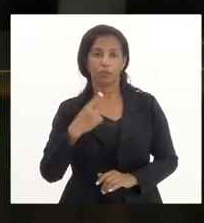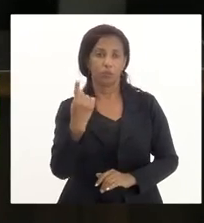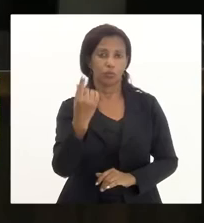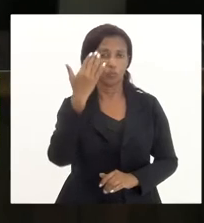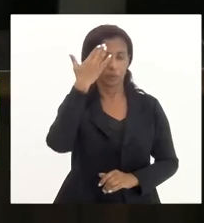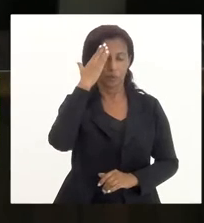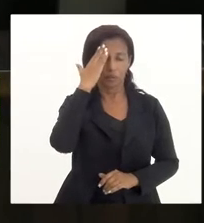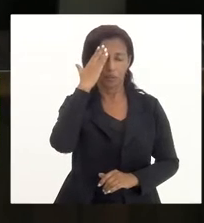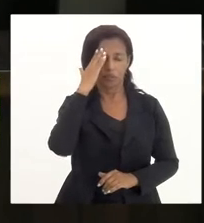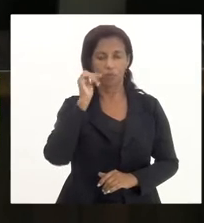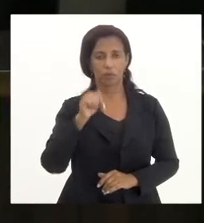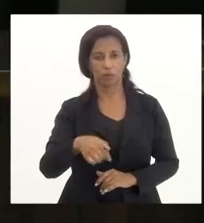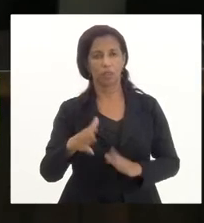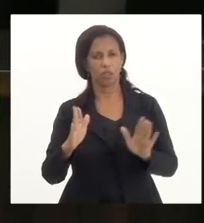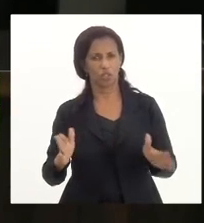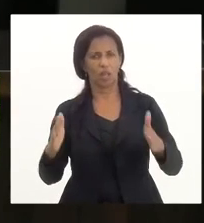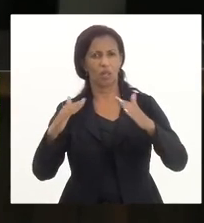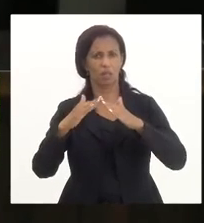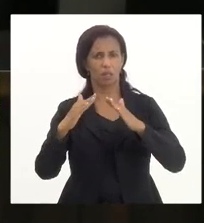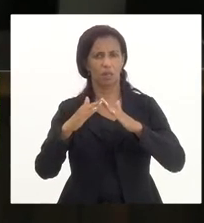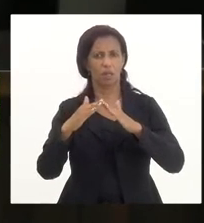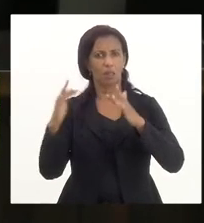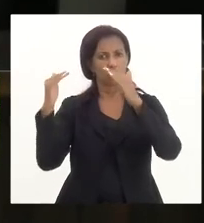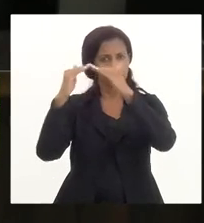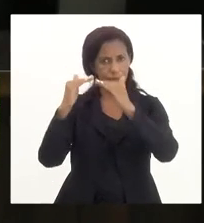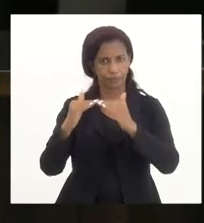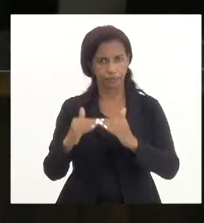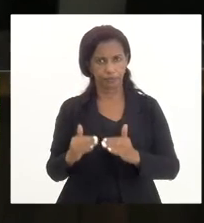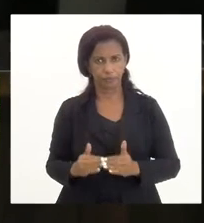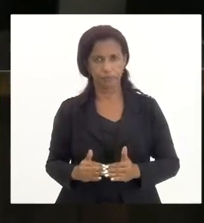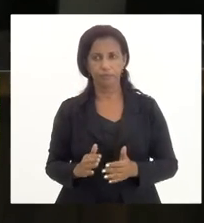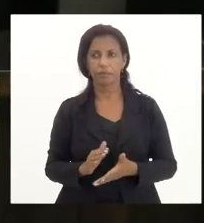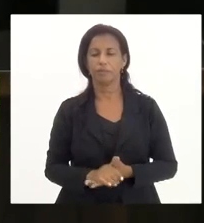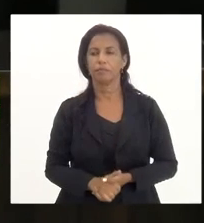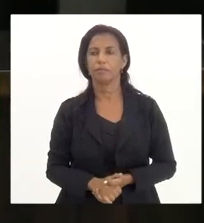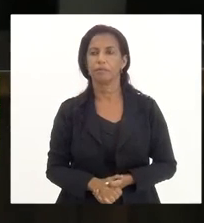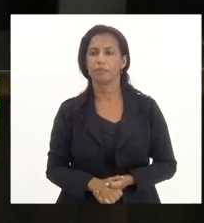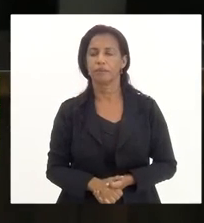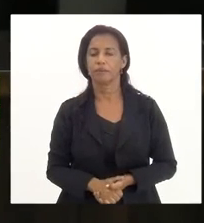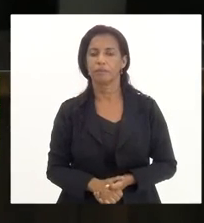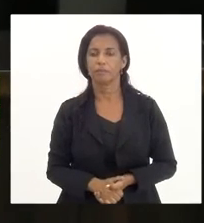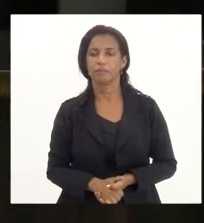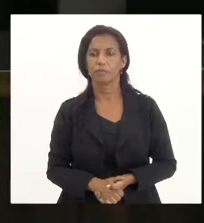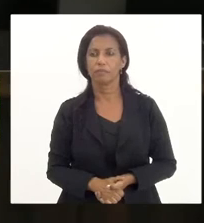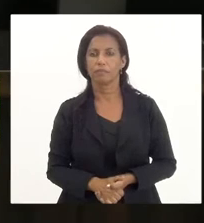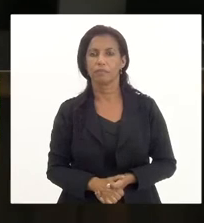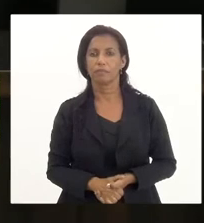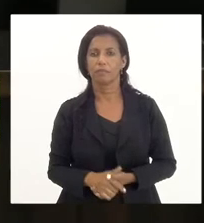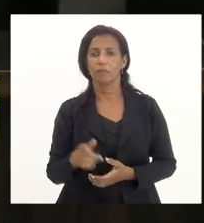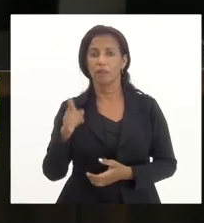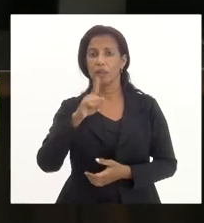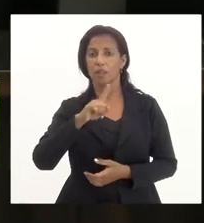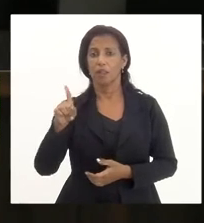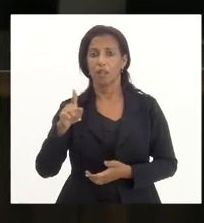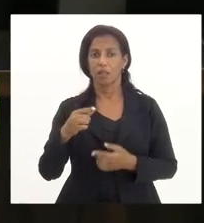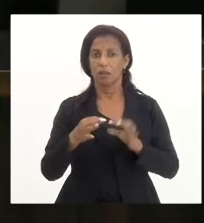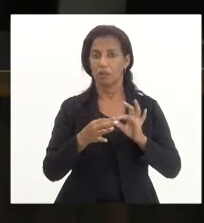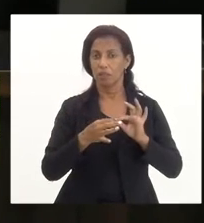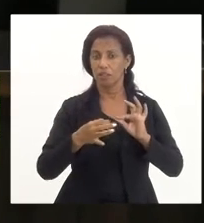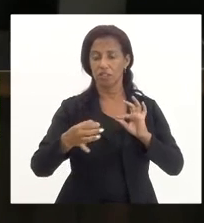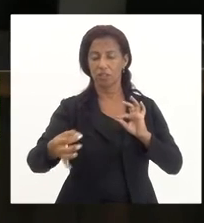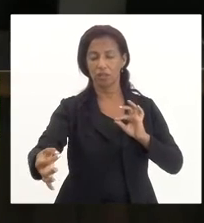já aqui na casa acordado que ele não vai se